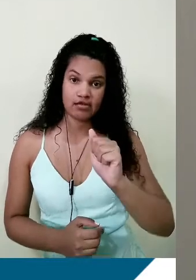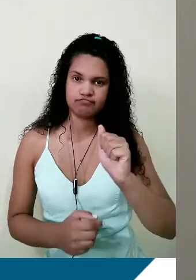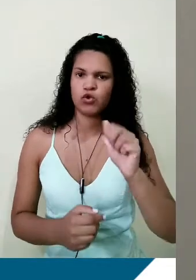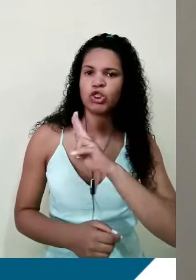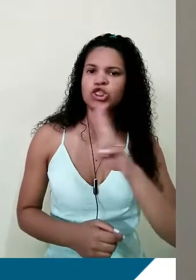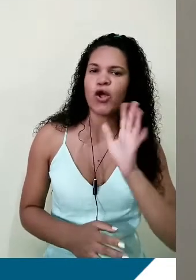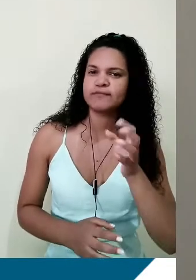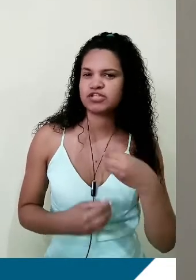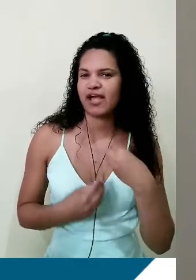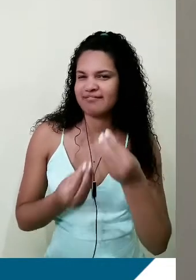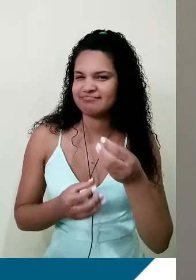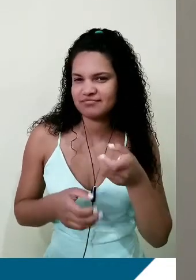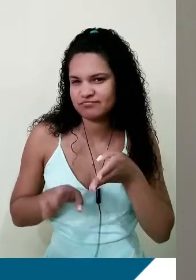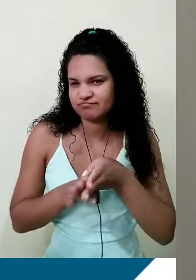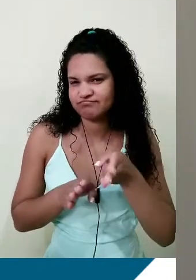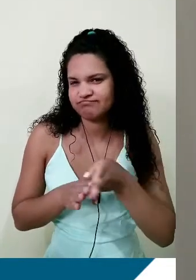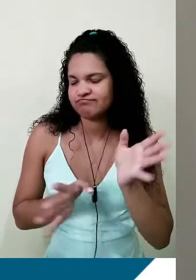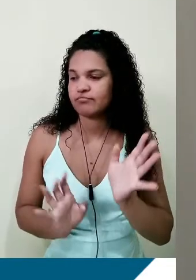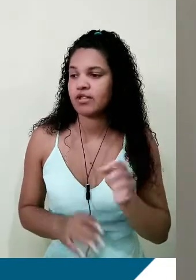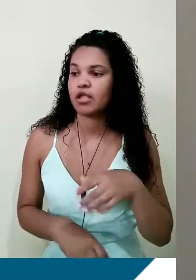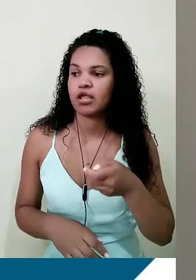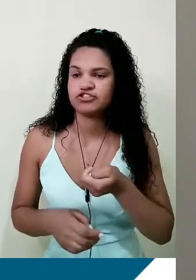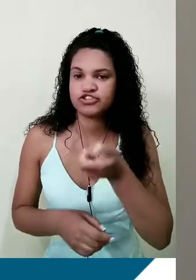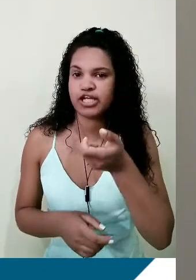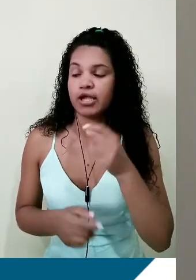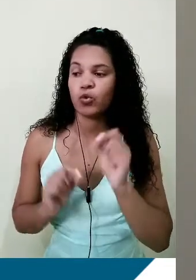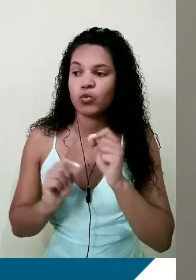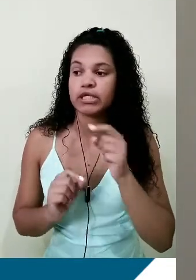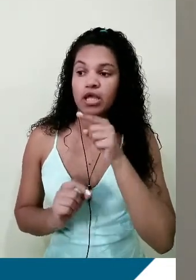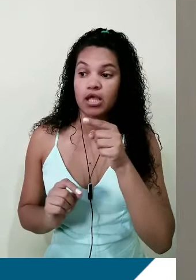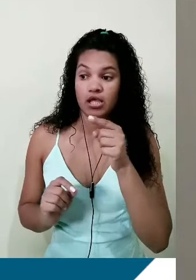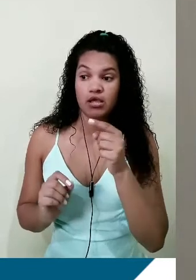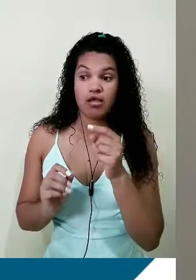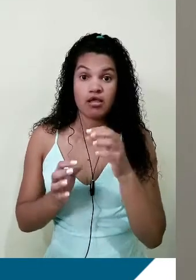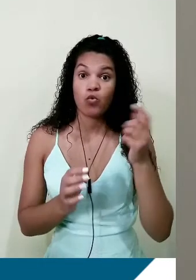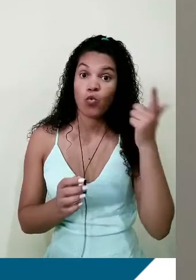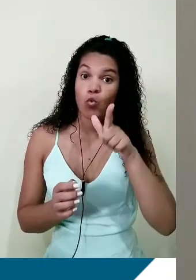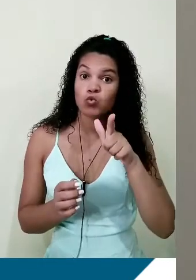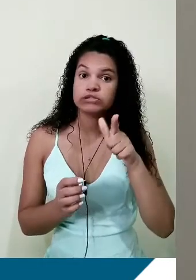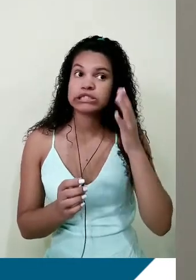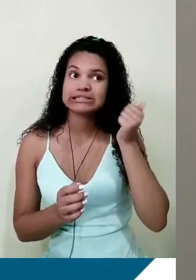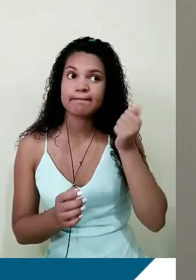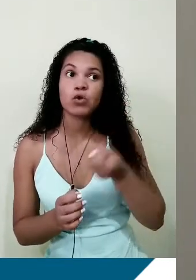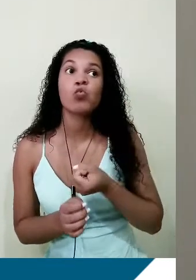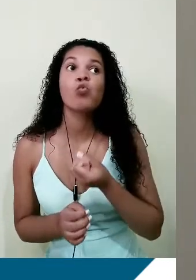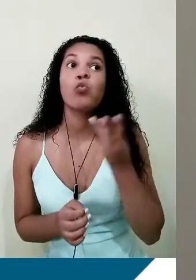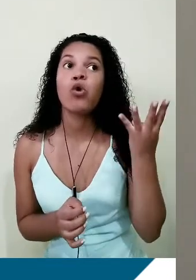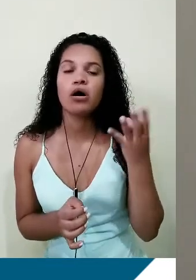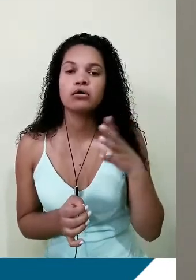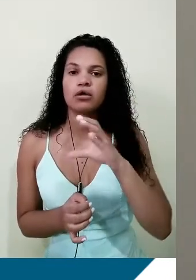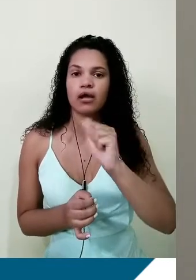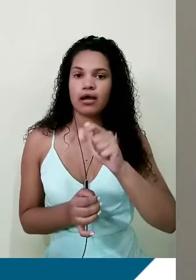física encarregada de medir o calor. Daí, esta parte da física ela